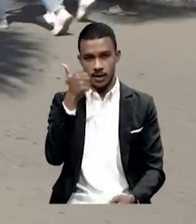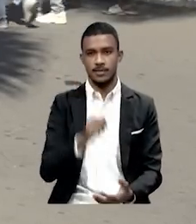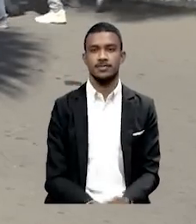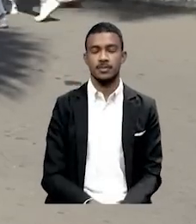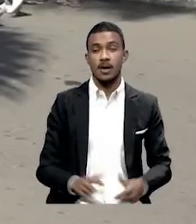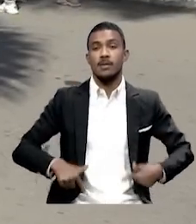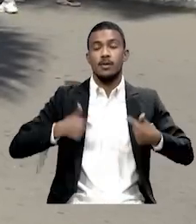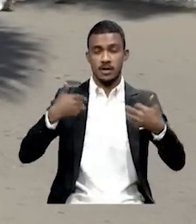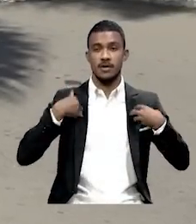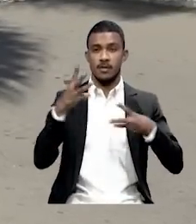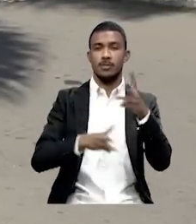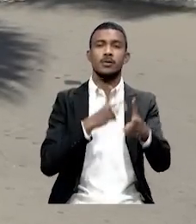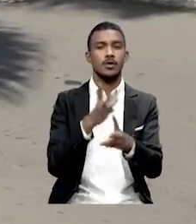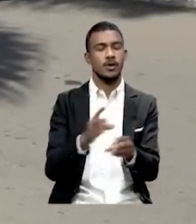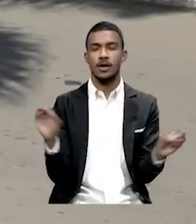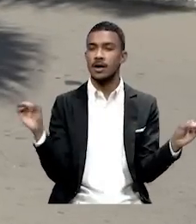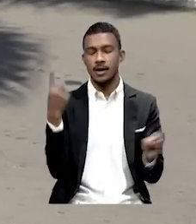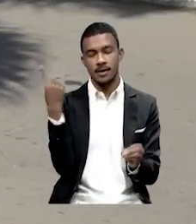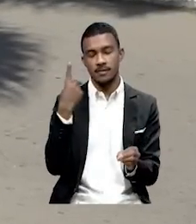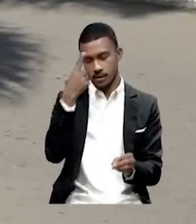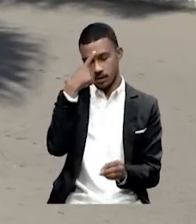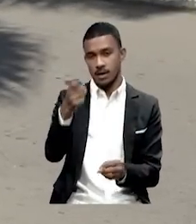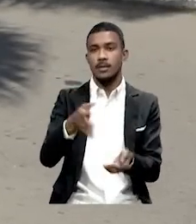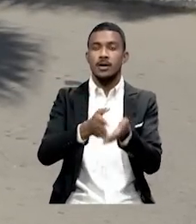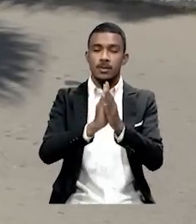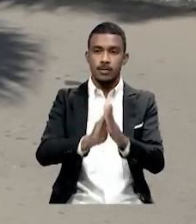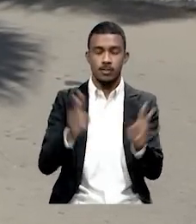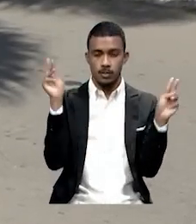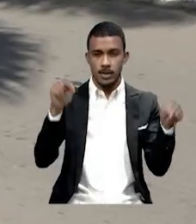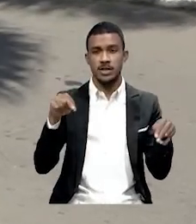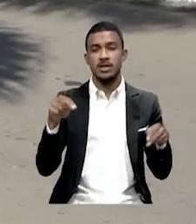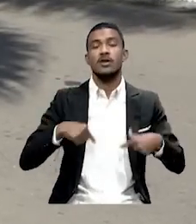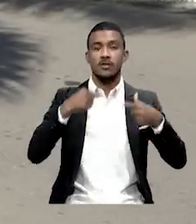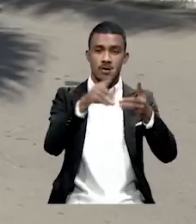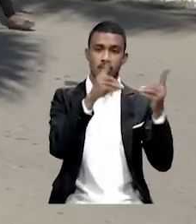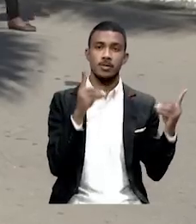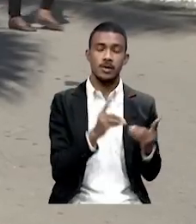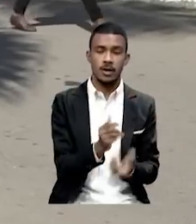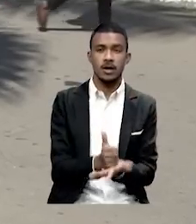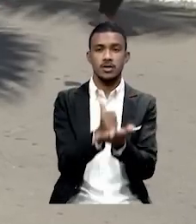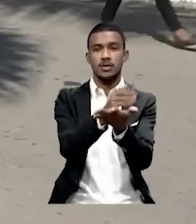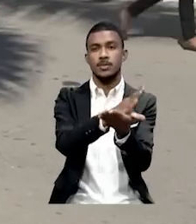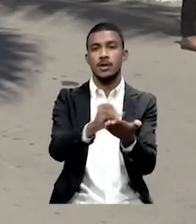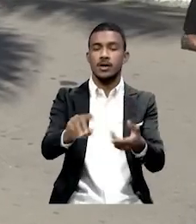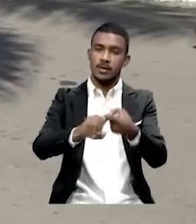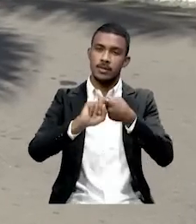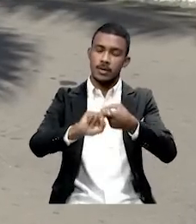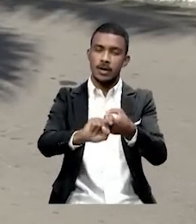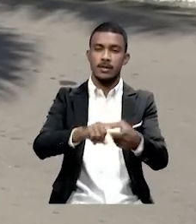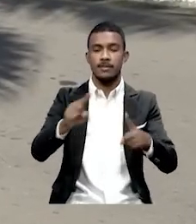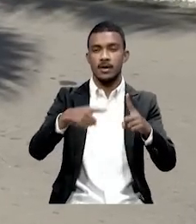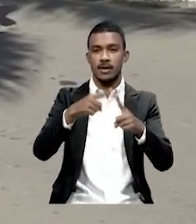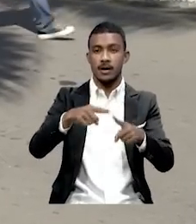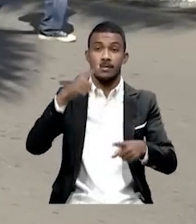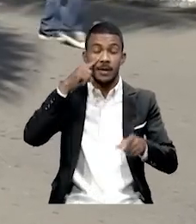Moris ia mundo provisório det. Tamane, Moris precisa fodomin bamalu, lihusi tulung malu, huri foliman bamalu. Banhira matan